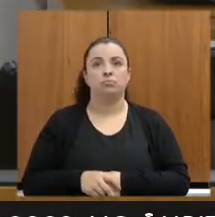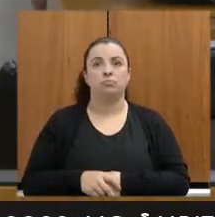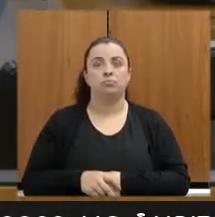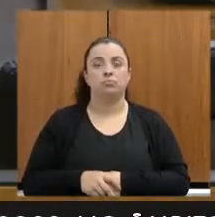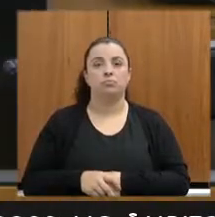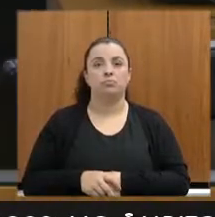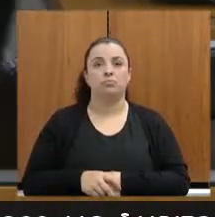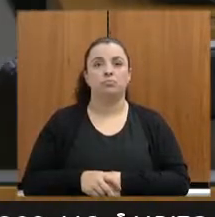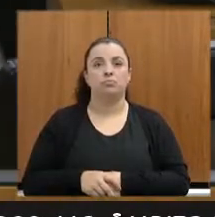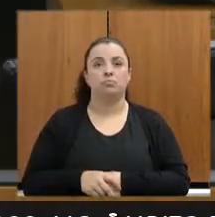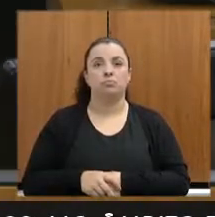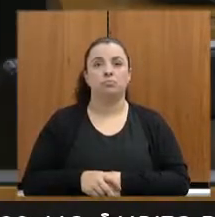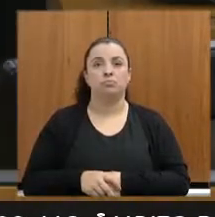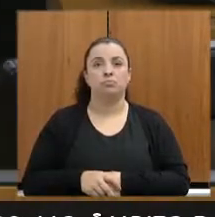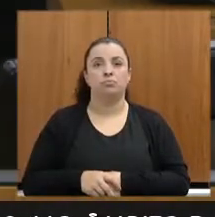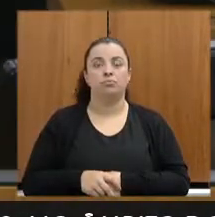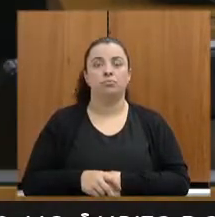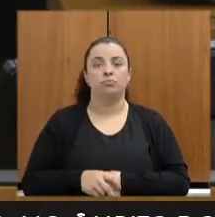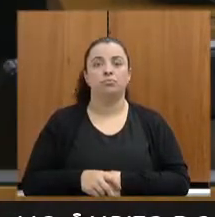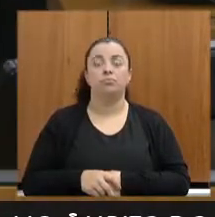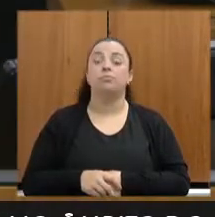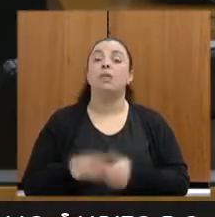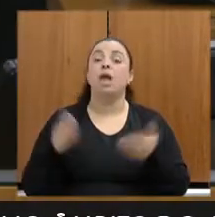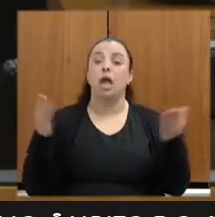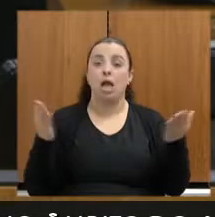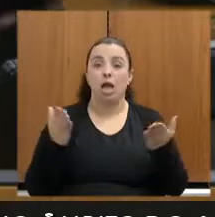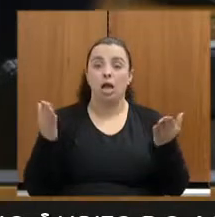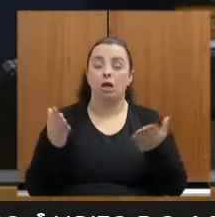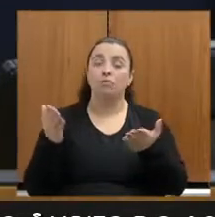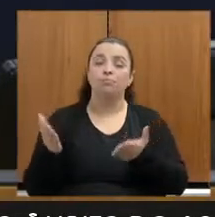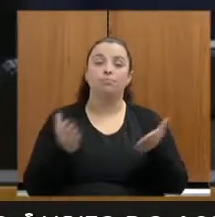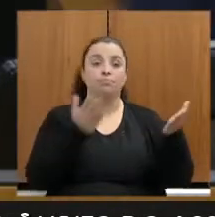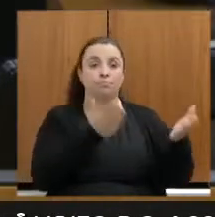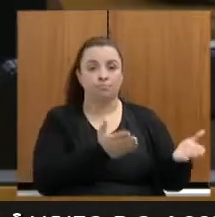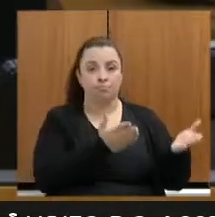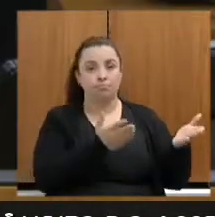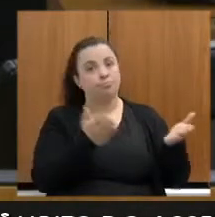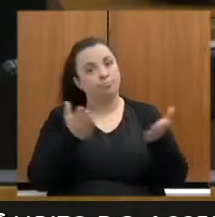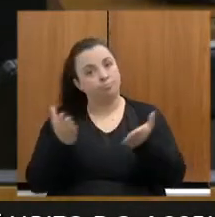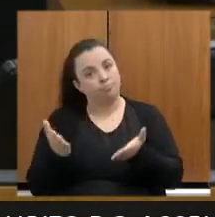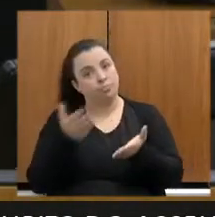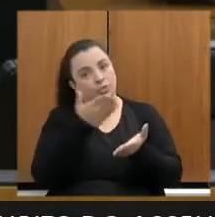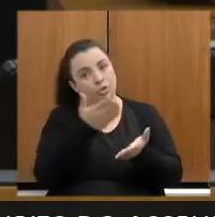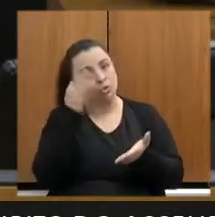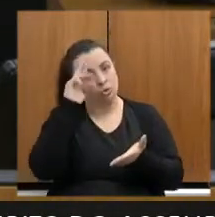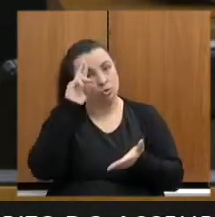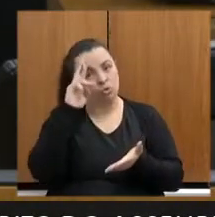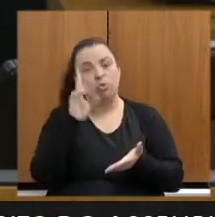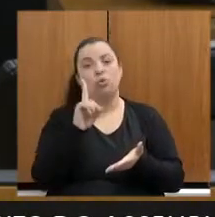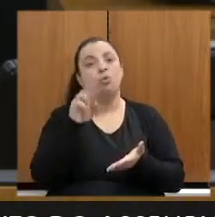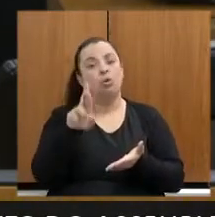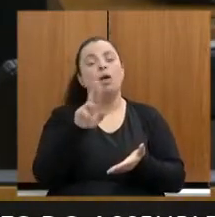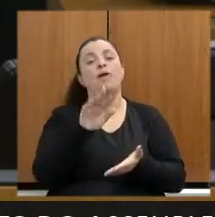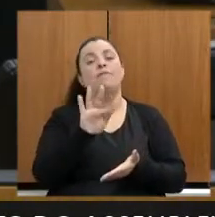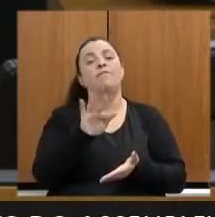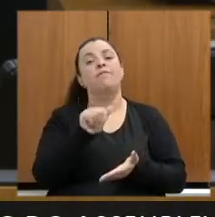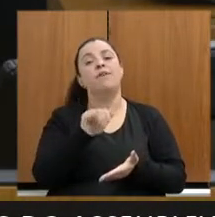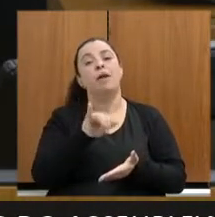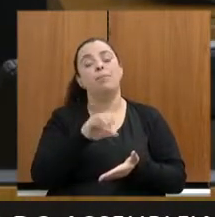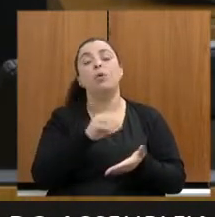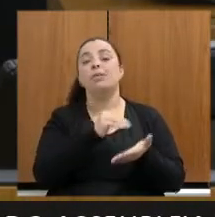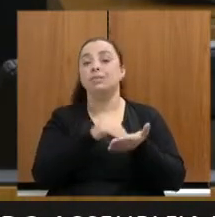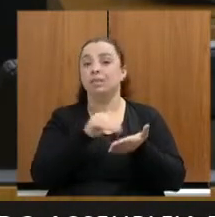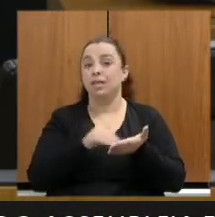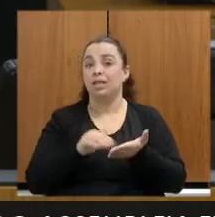Olá neste momento então nós passamos a palavra ao Dr Fábio baixaria secretário de Estado da Saúde